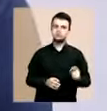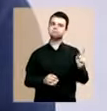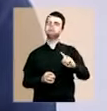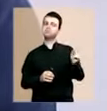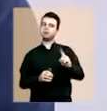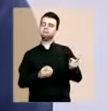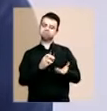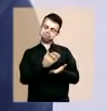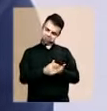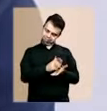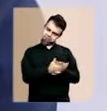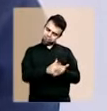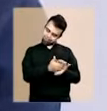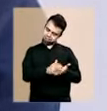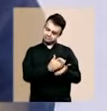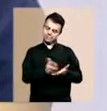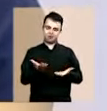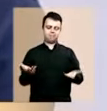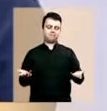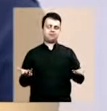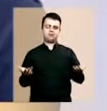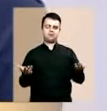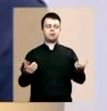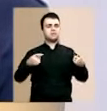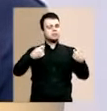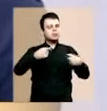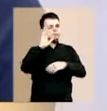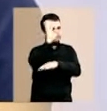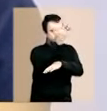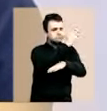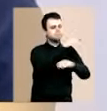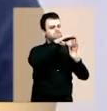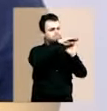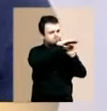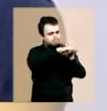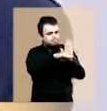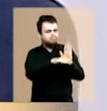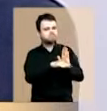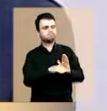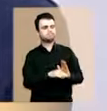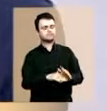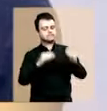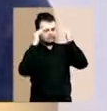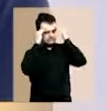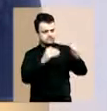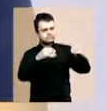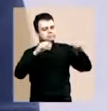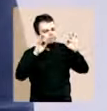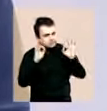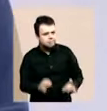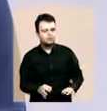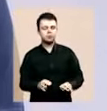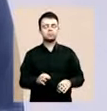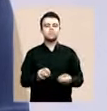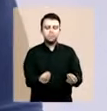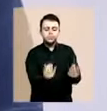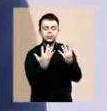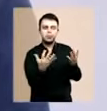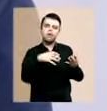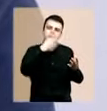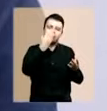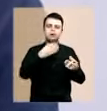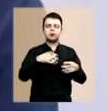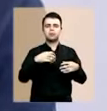sustentabilidade tem que ter toda uma questão envolvida o manejo florestal, tem que respeitar a natureza, né? O orgânico é aquele que não